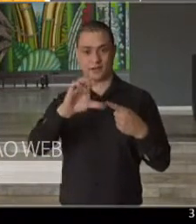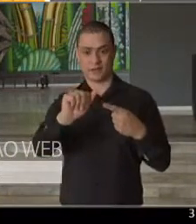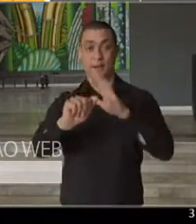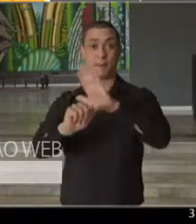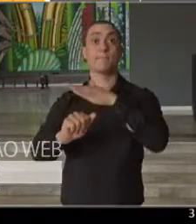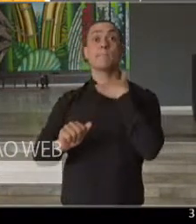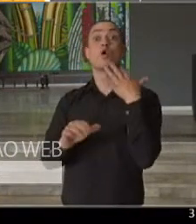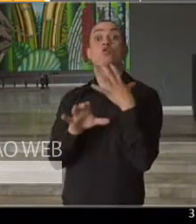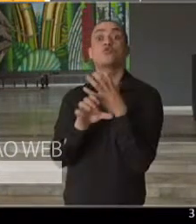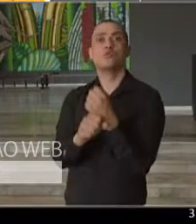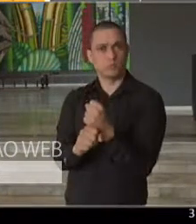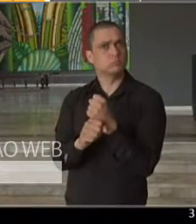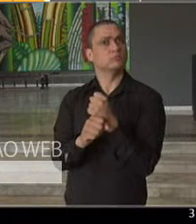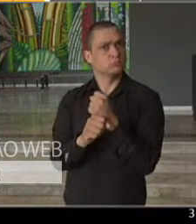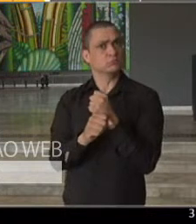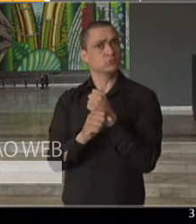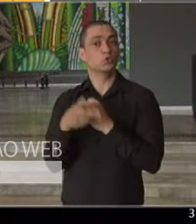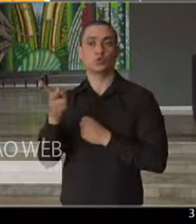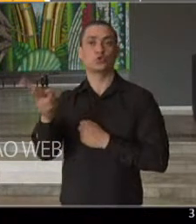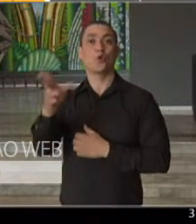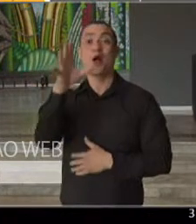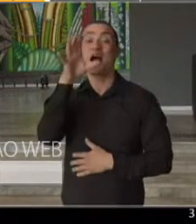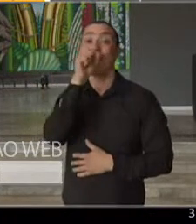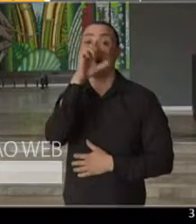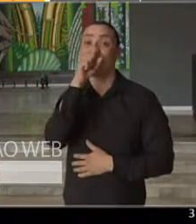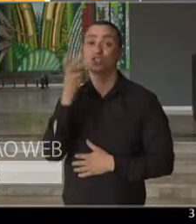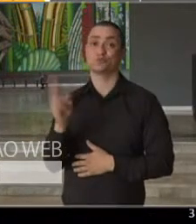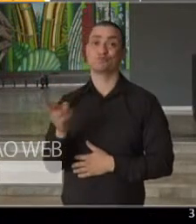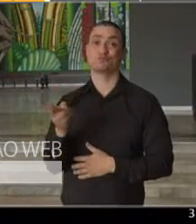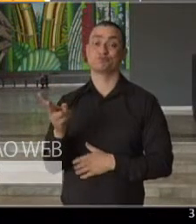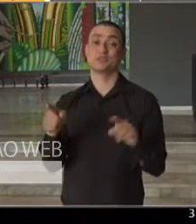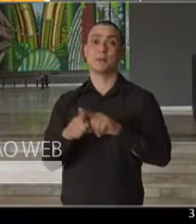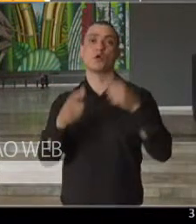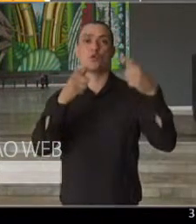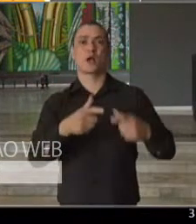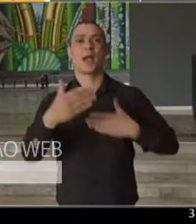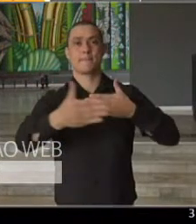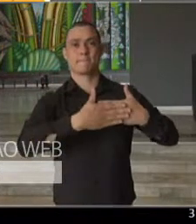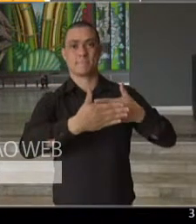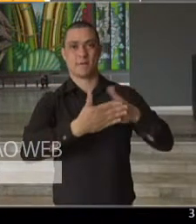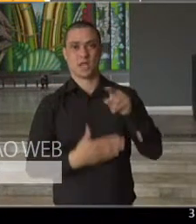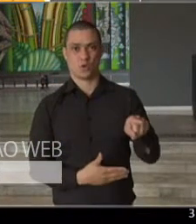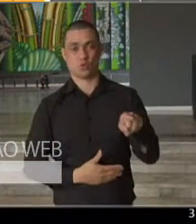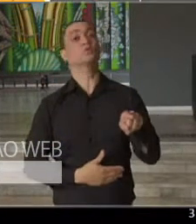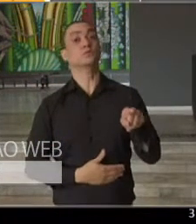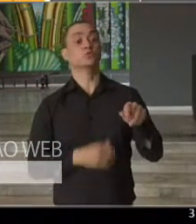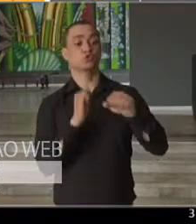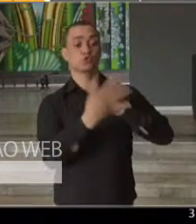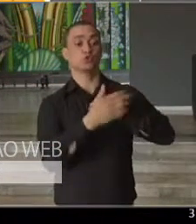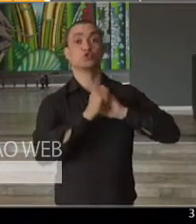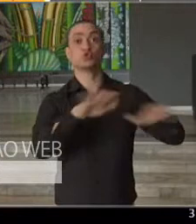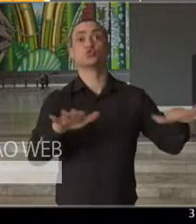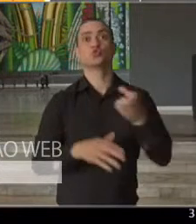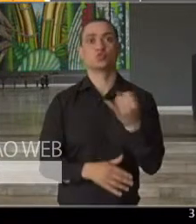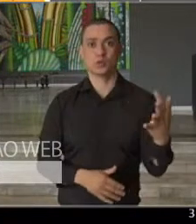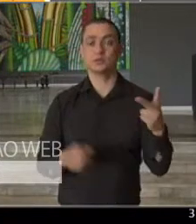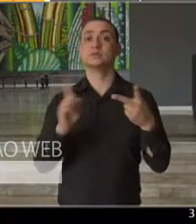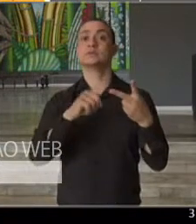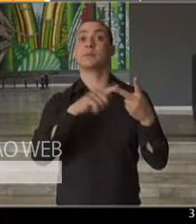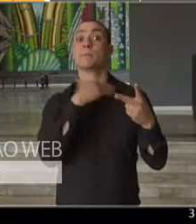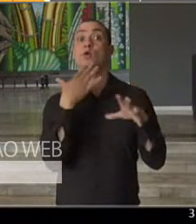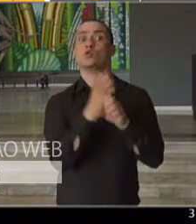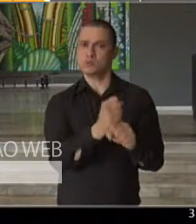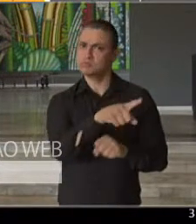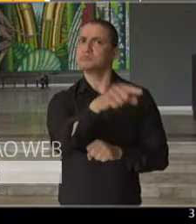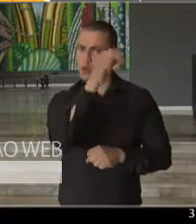dos óbitos manteve ela na fase laranja. Além disso, na região de Ribeirão Preto, evolução de casos e óbitos. Os prefeitos têm feito um